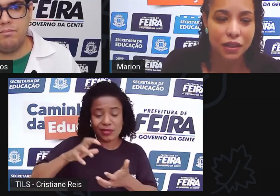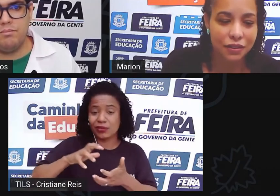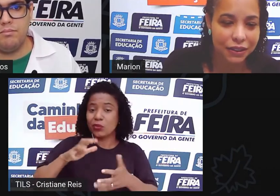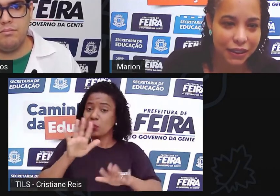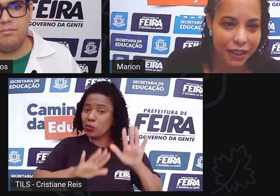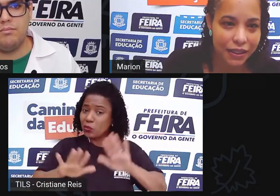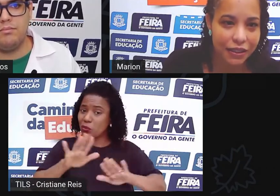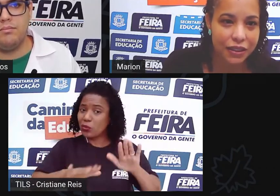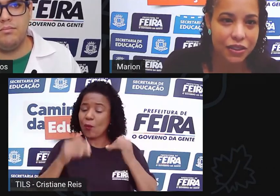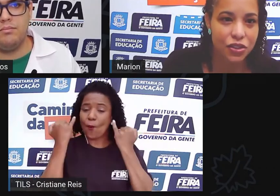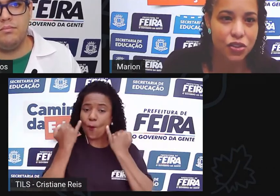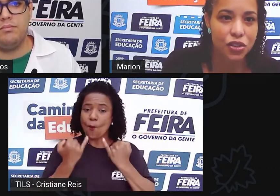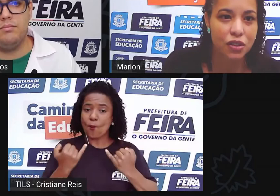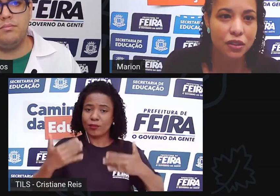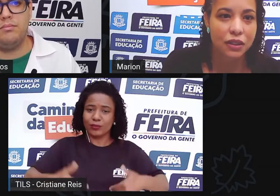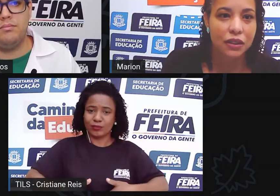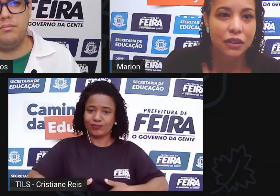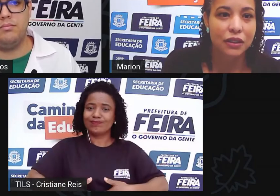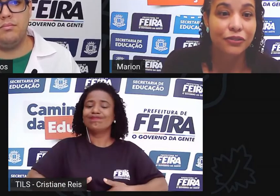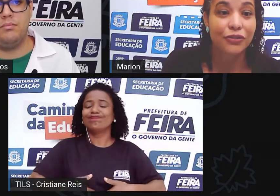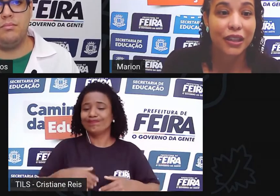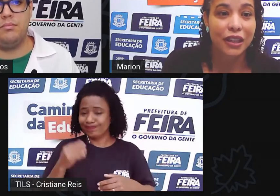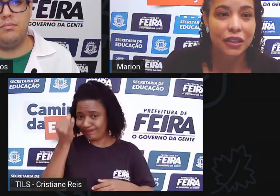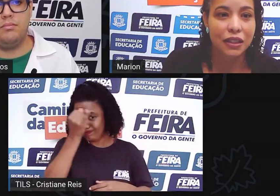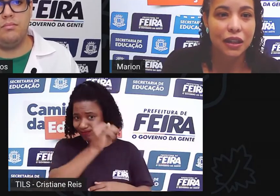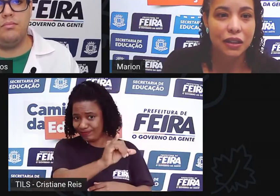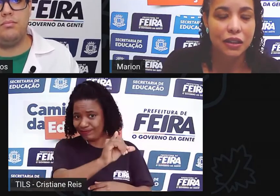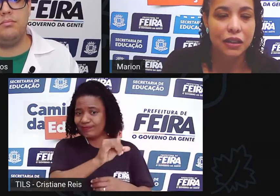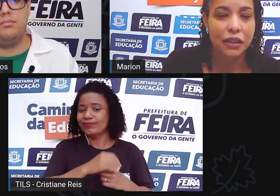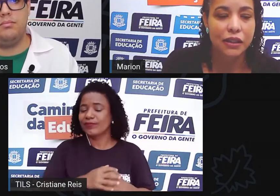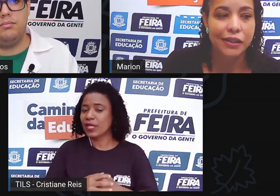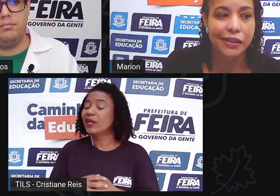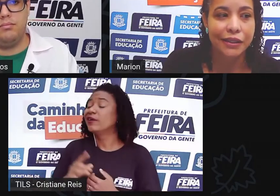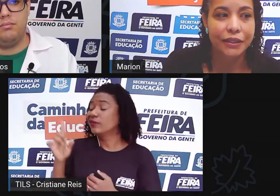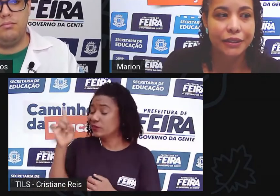e anos, né, e a gente enfrenta